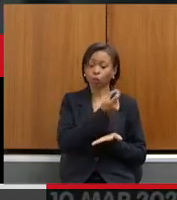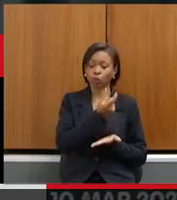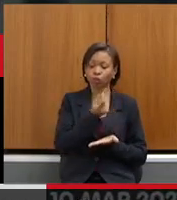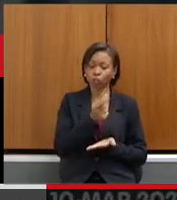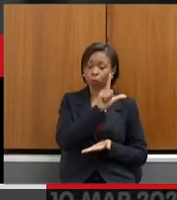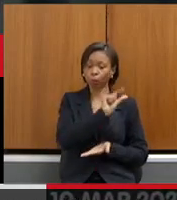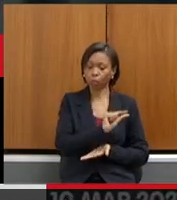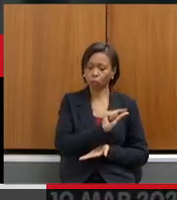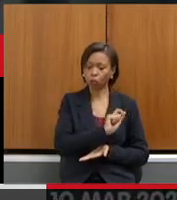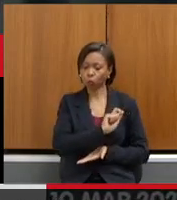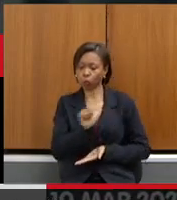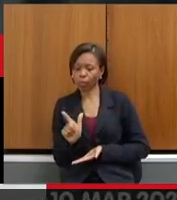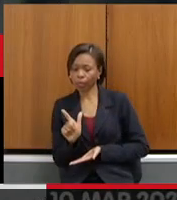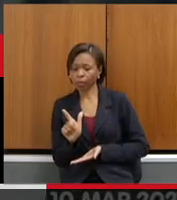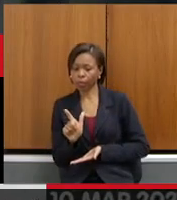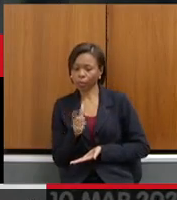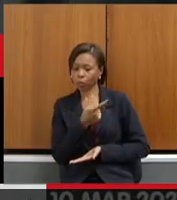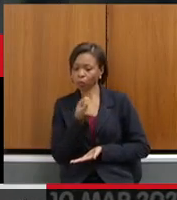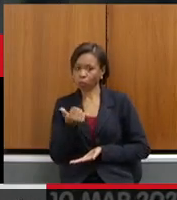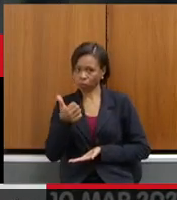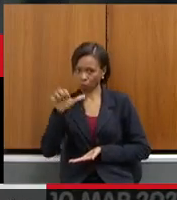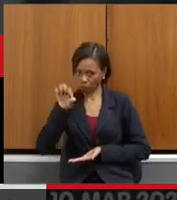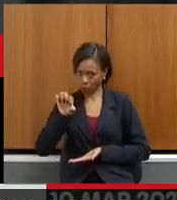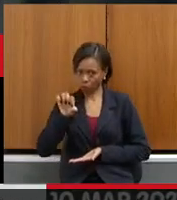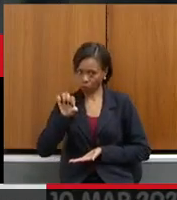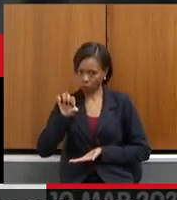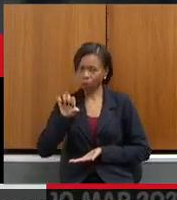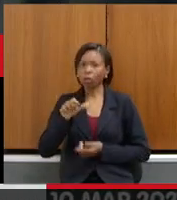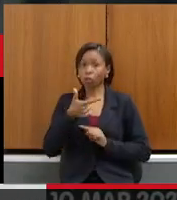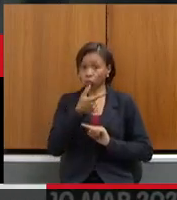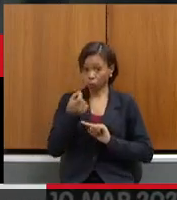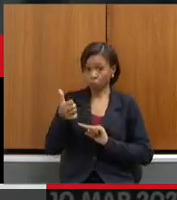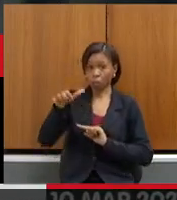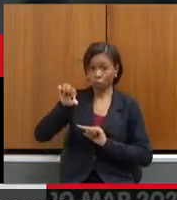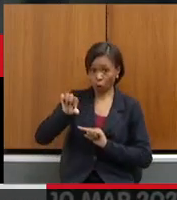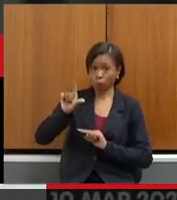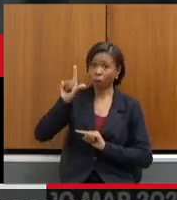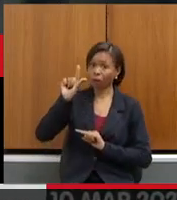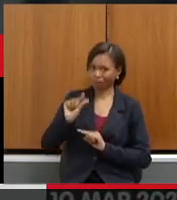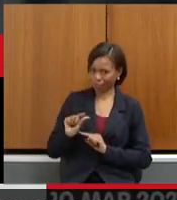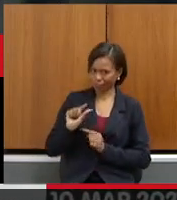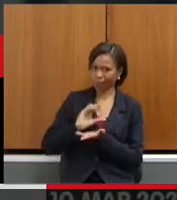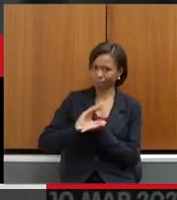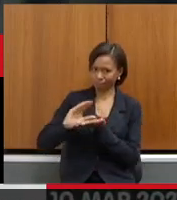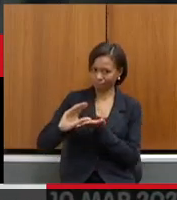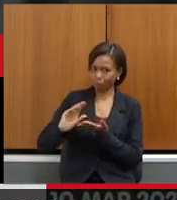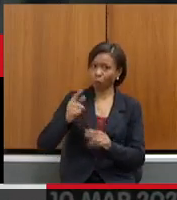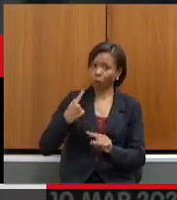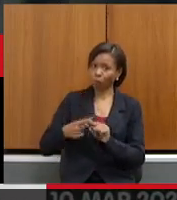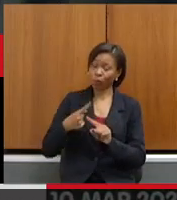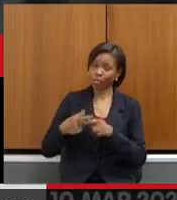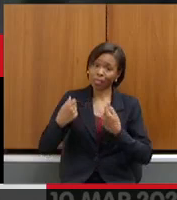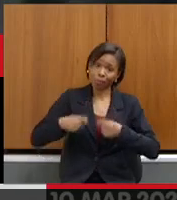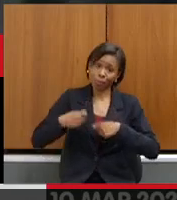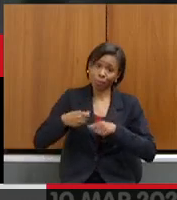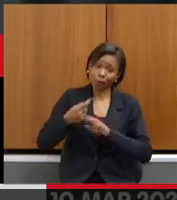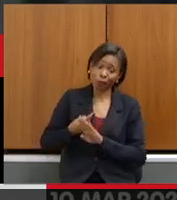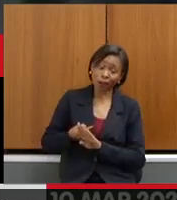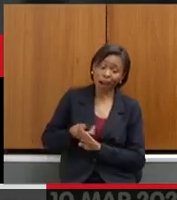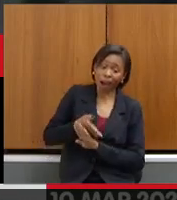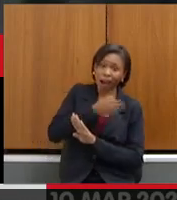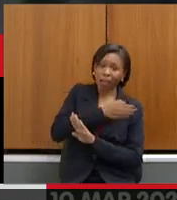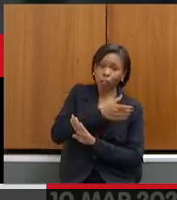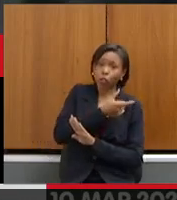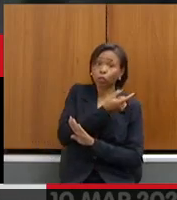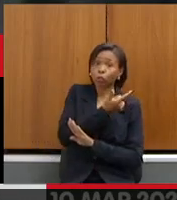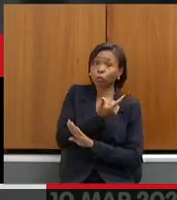é nós investimos mais um 2019 porque nós tivemos que cobrir o rombo que ficou